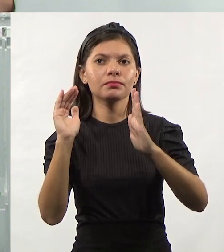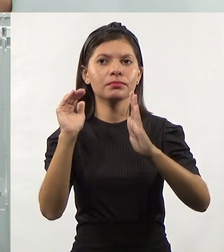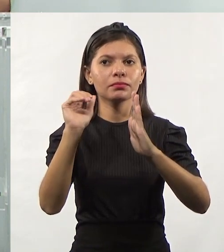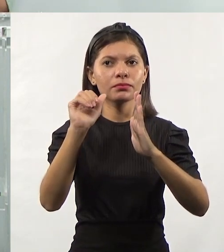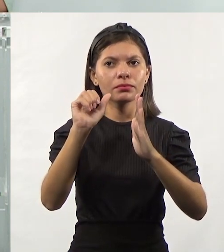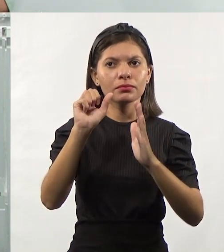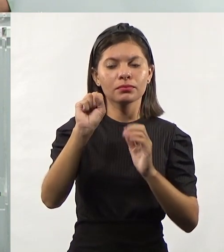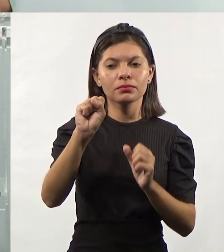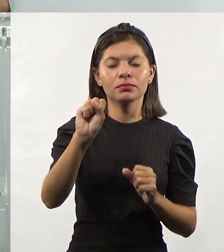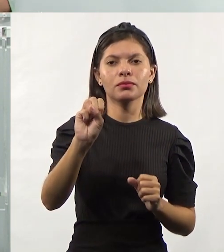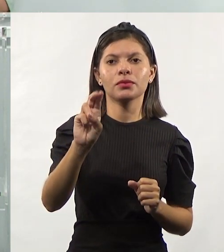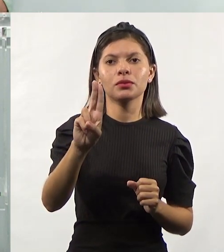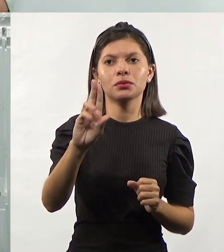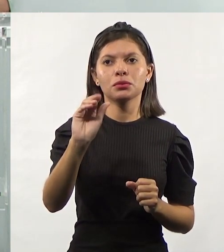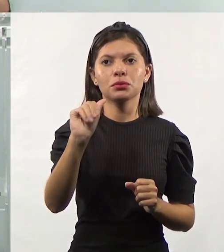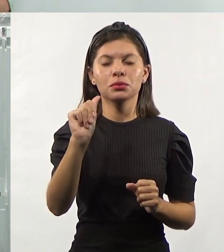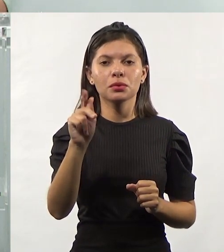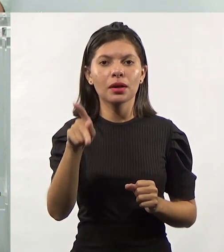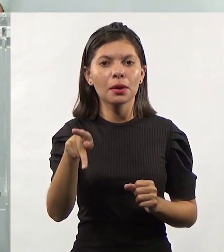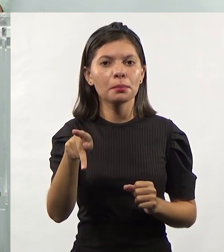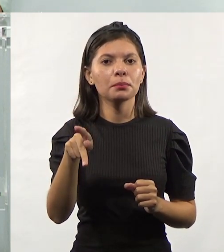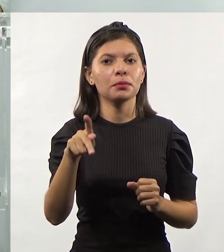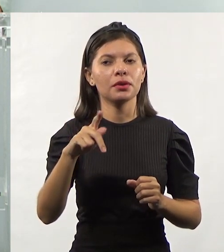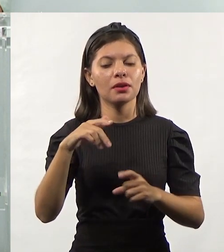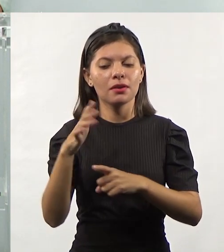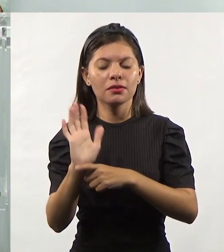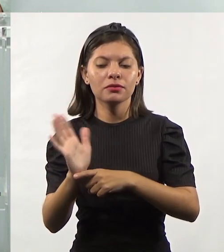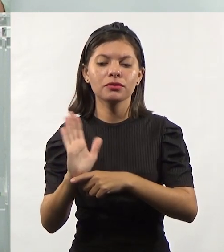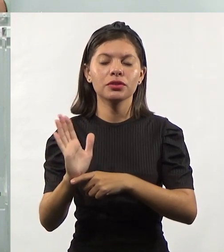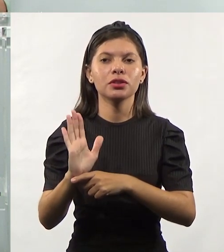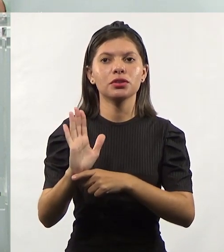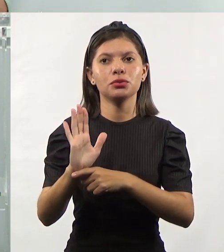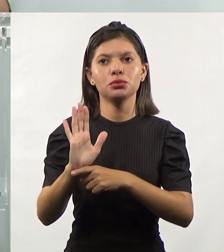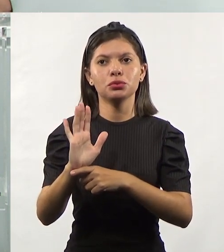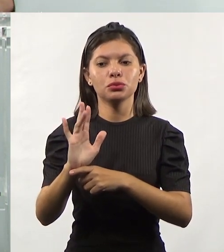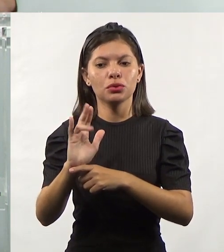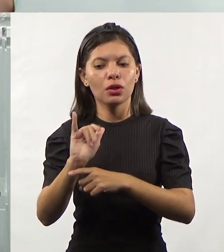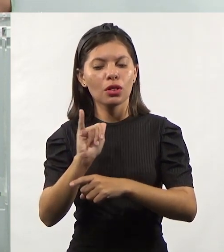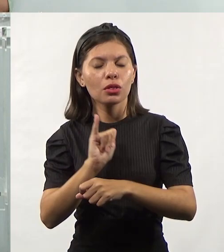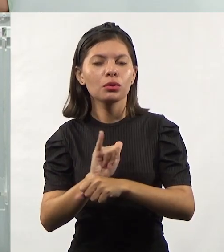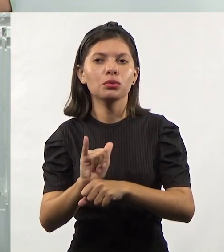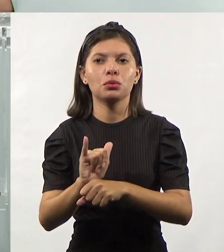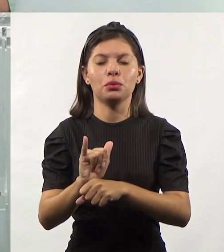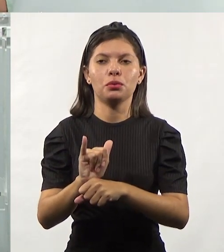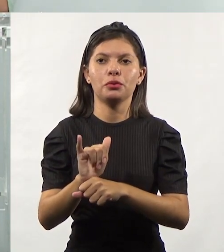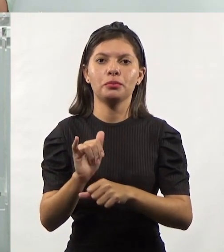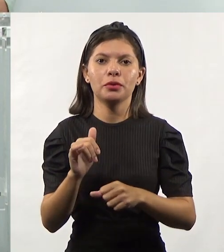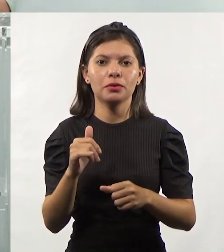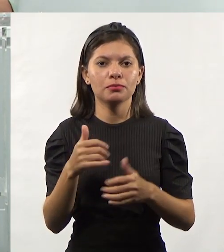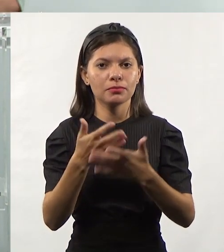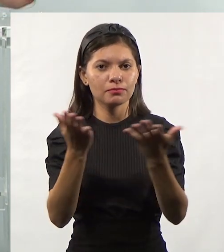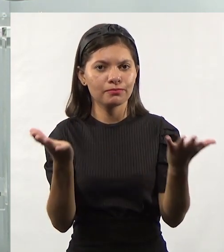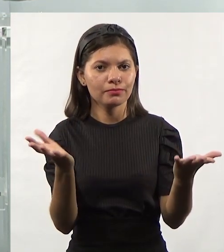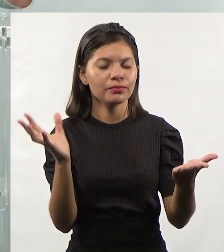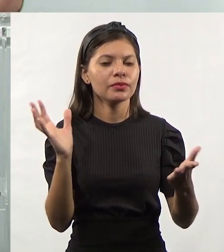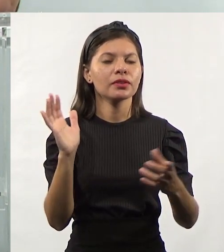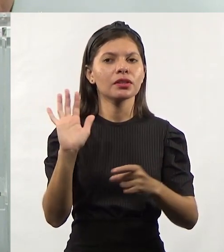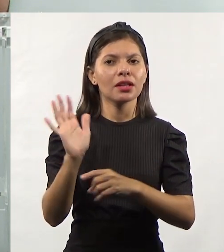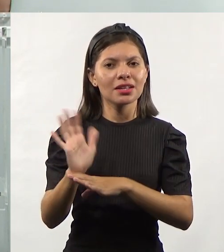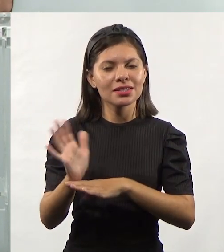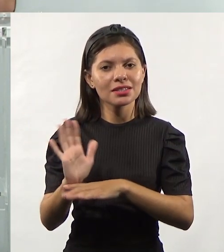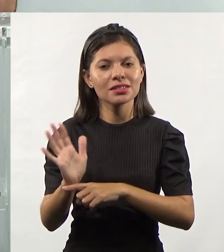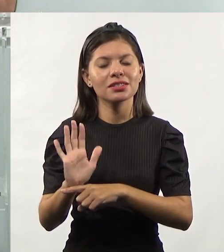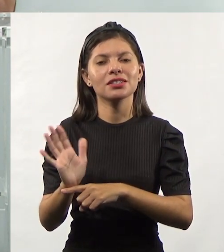SWAP, e também alguns vídeos que a gente disponibiliza, né, do YouTube, para vocês assistirem, que vai